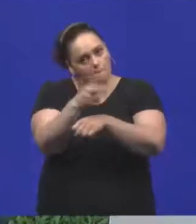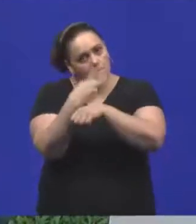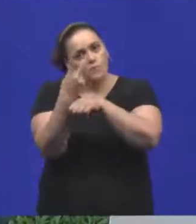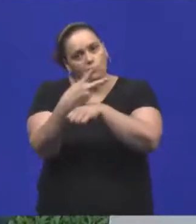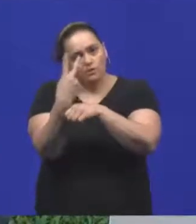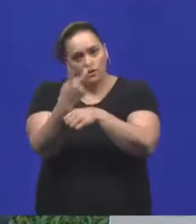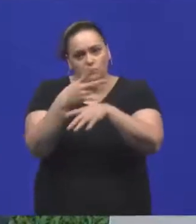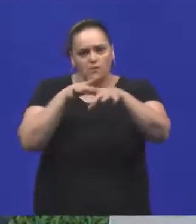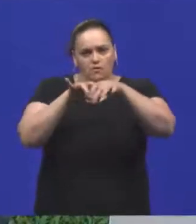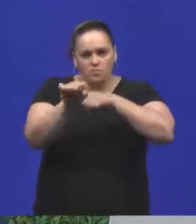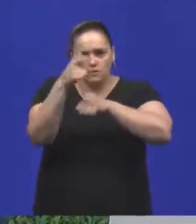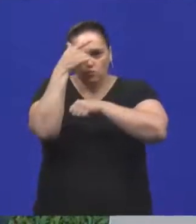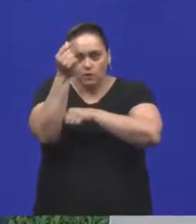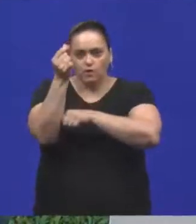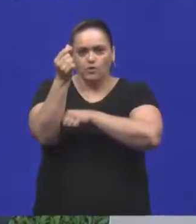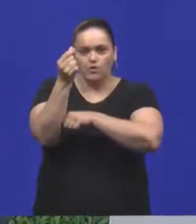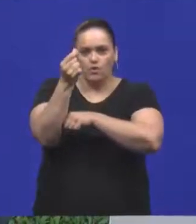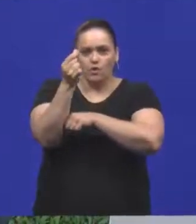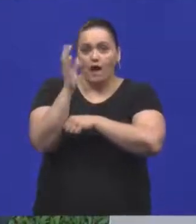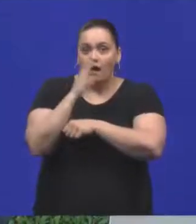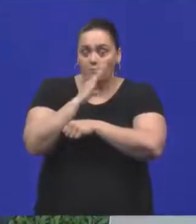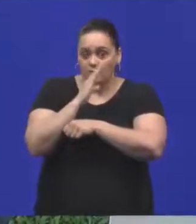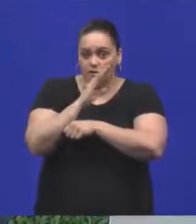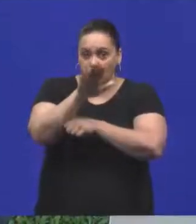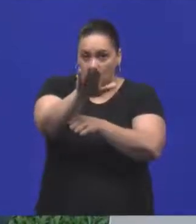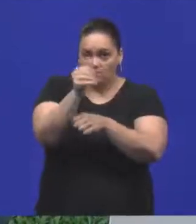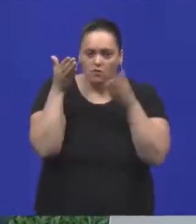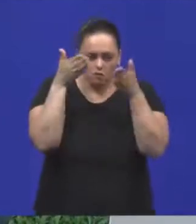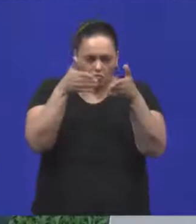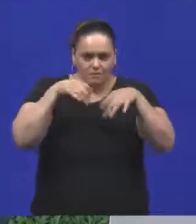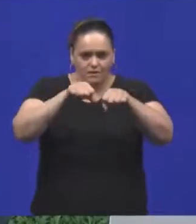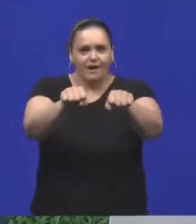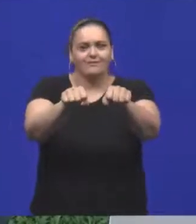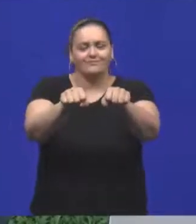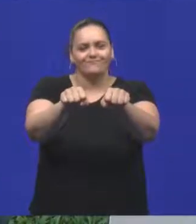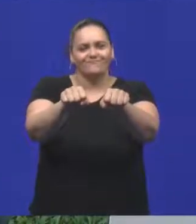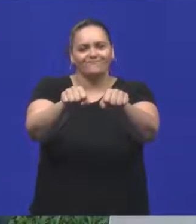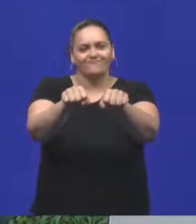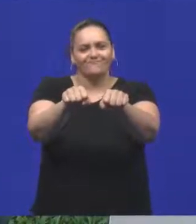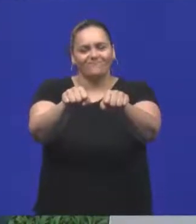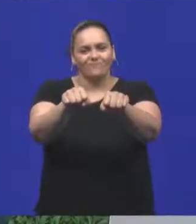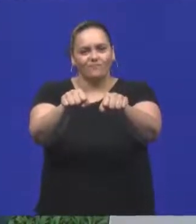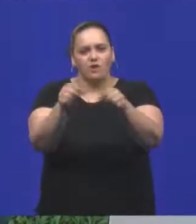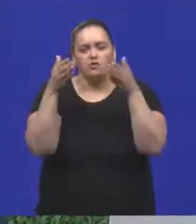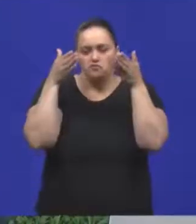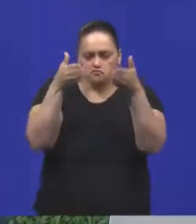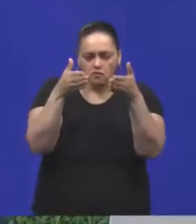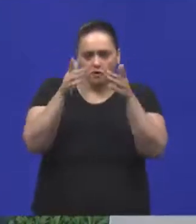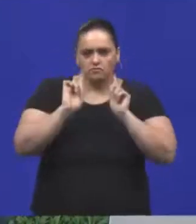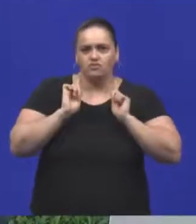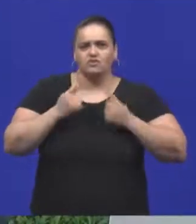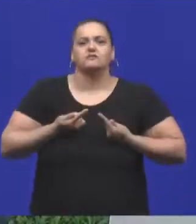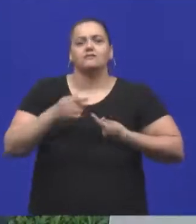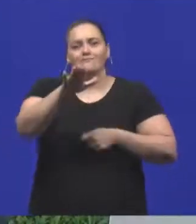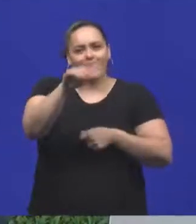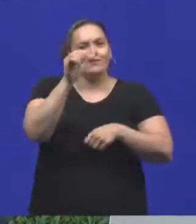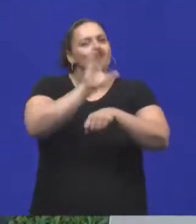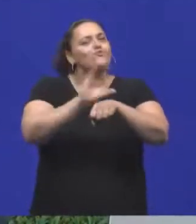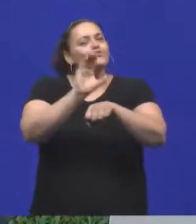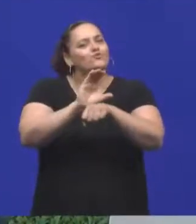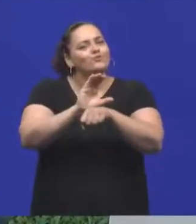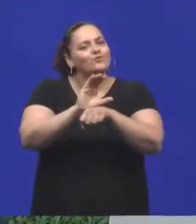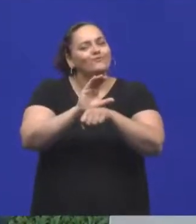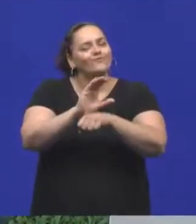procurando aí uma formação de curto prazo o foco no mercado um foco na área de gestão bem por